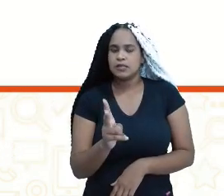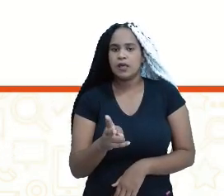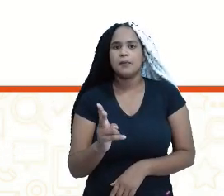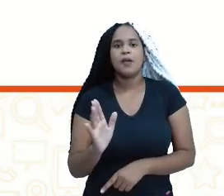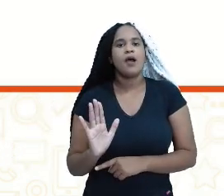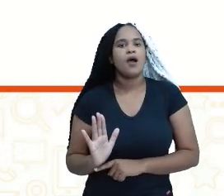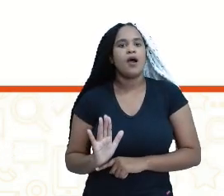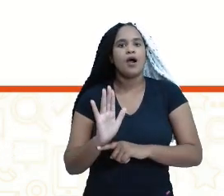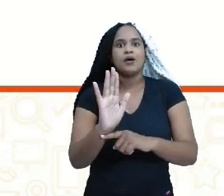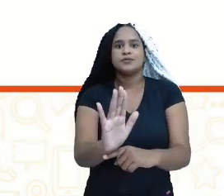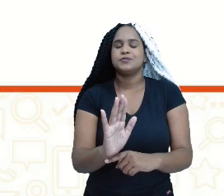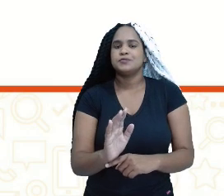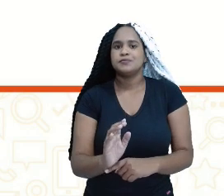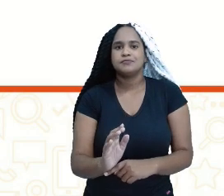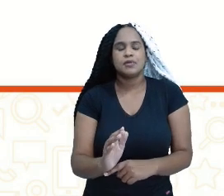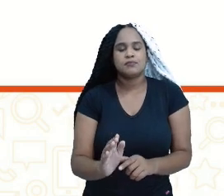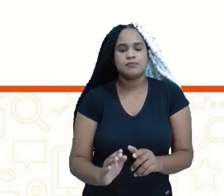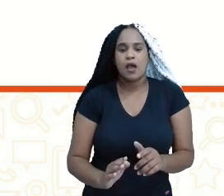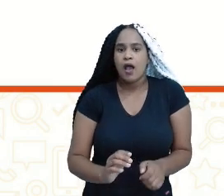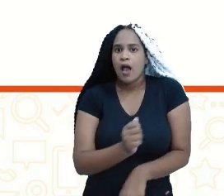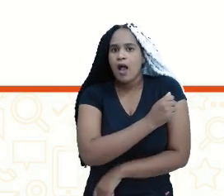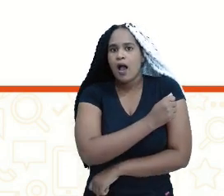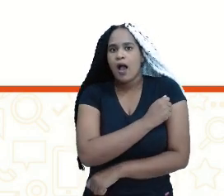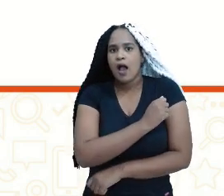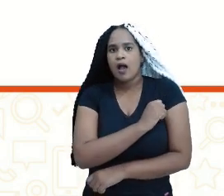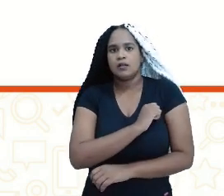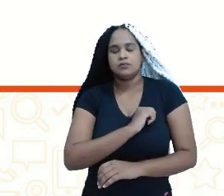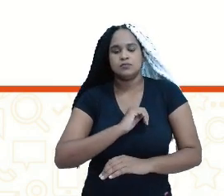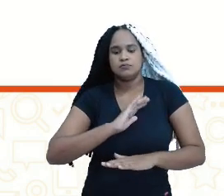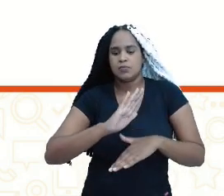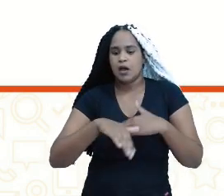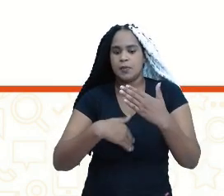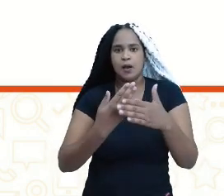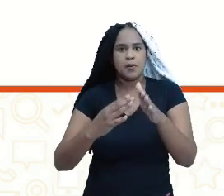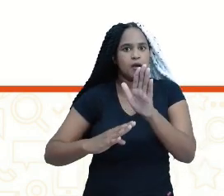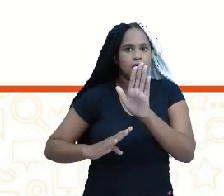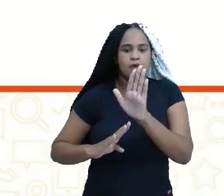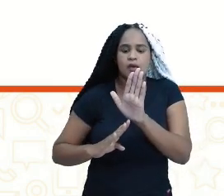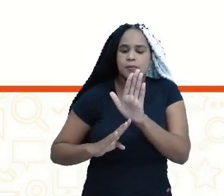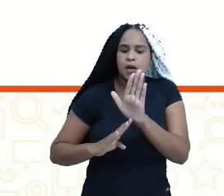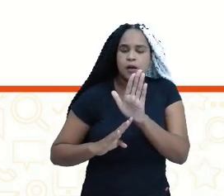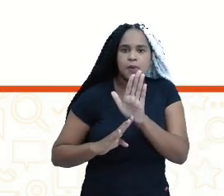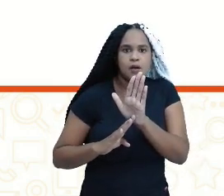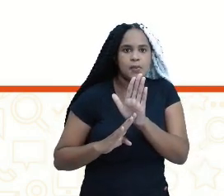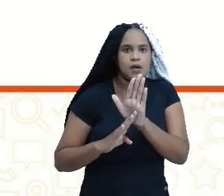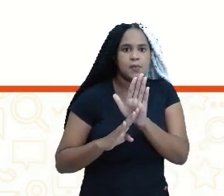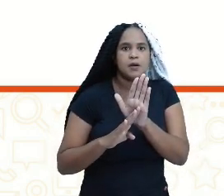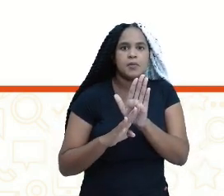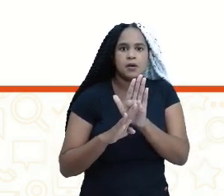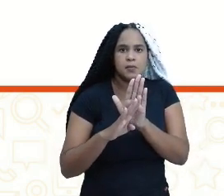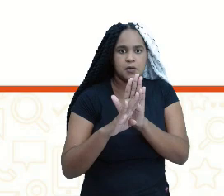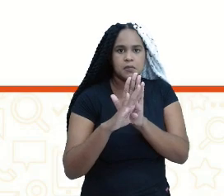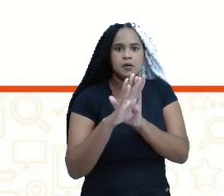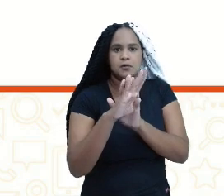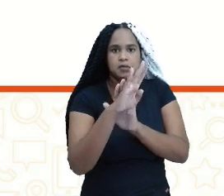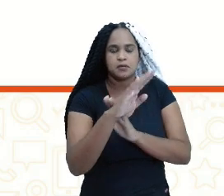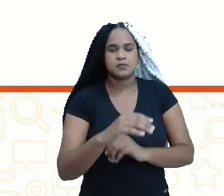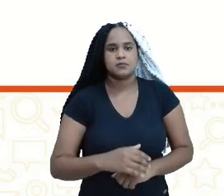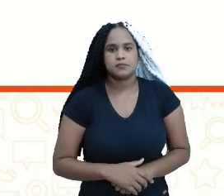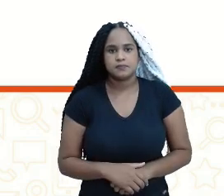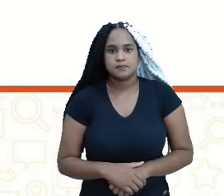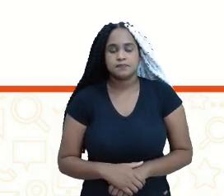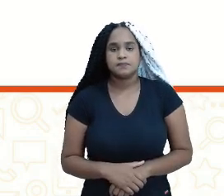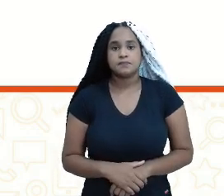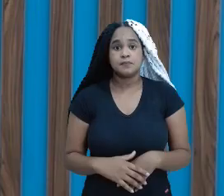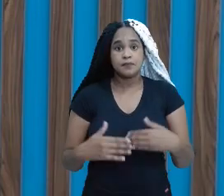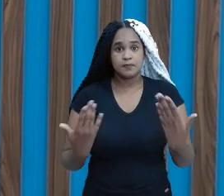uma repercussão muito grande no processo de transformação desses estudantes que estão frequentando regularmente a escola.